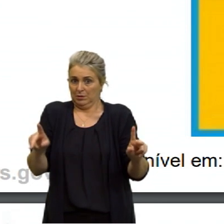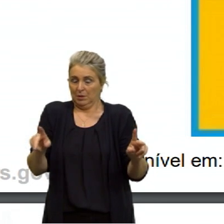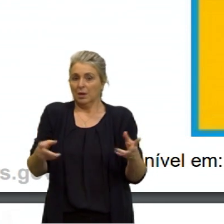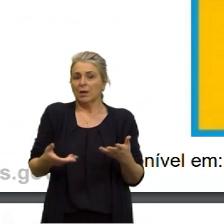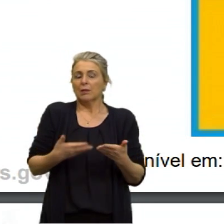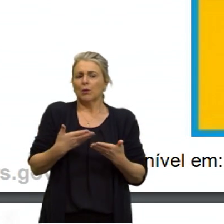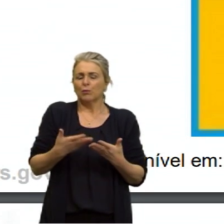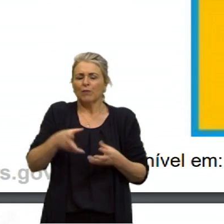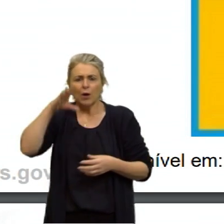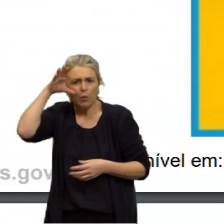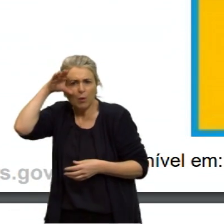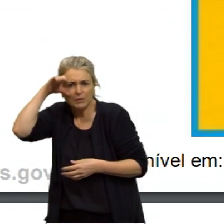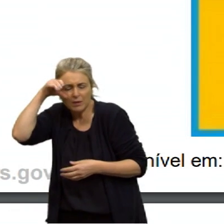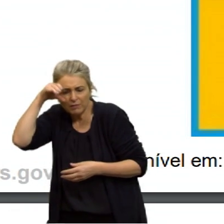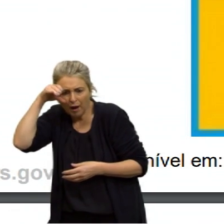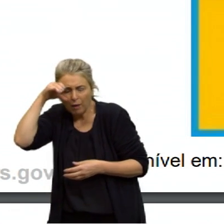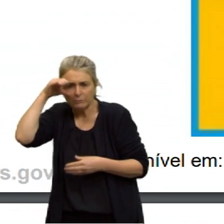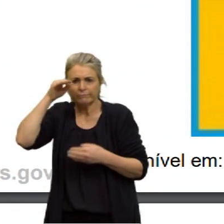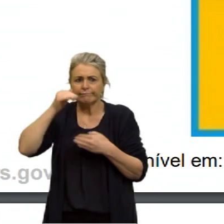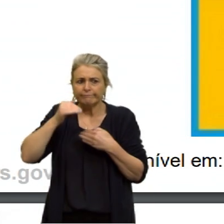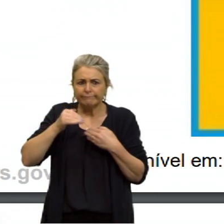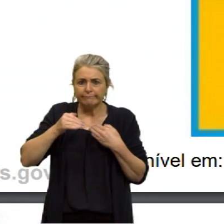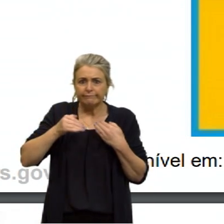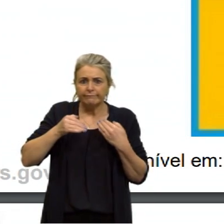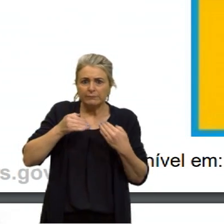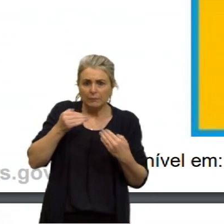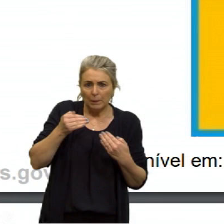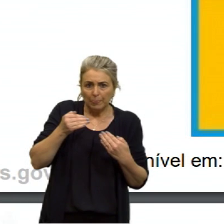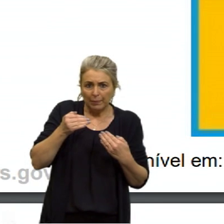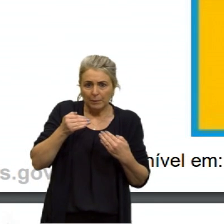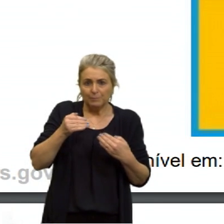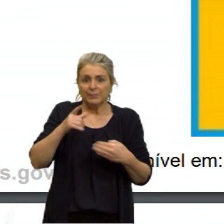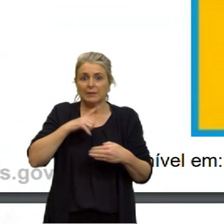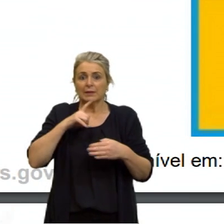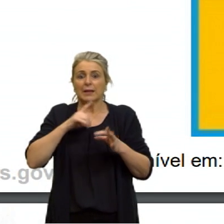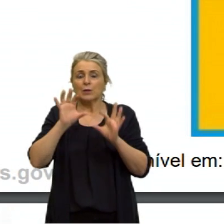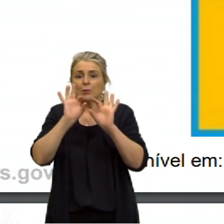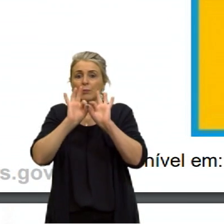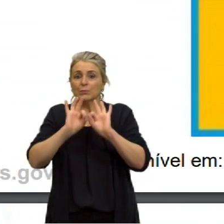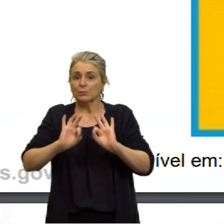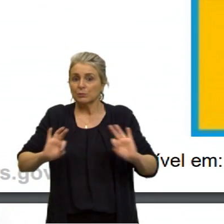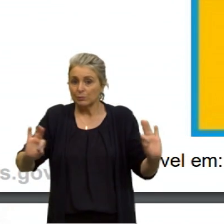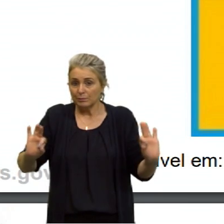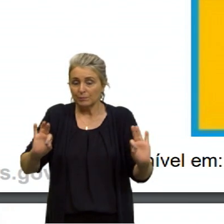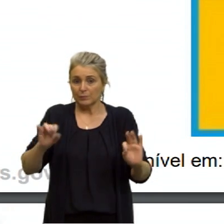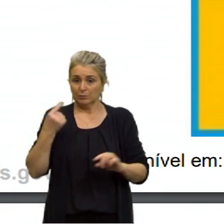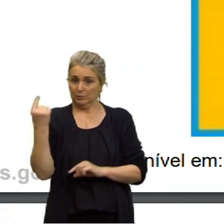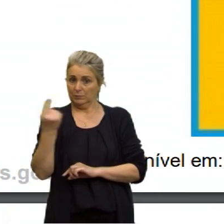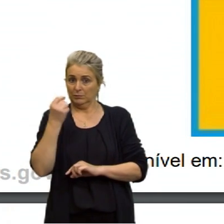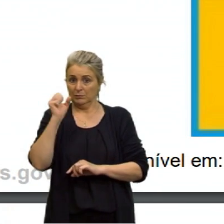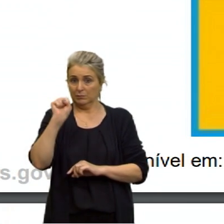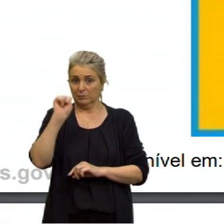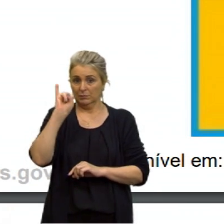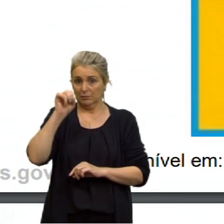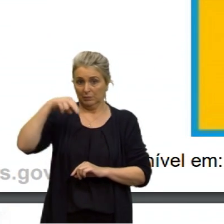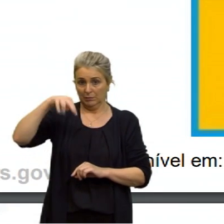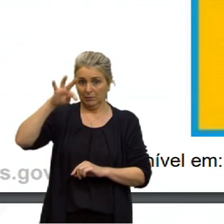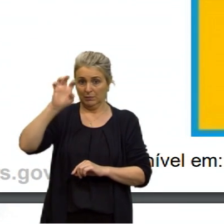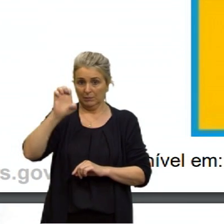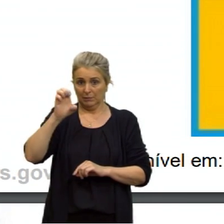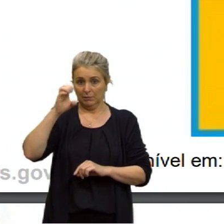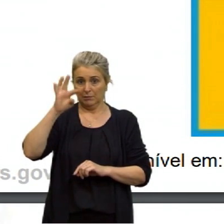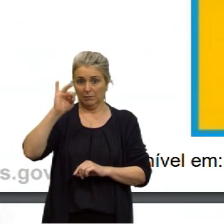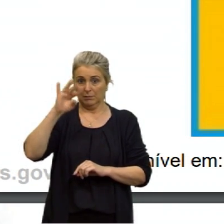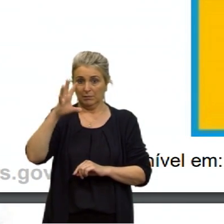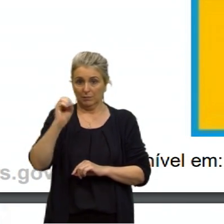isso através de um processo que a gente vai chamar de superlativo absoluto sintético que que é isso eu